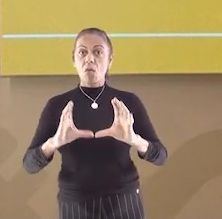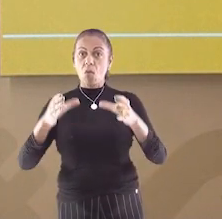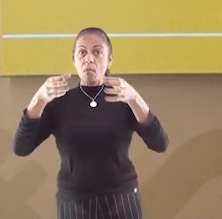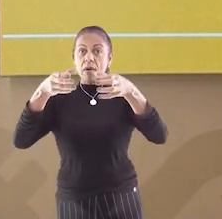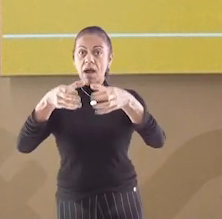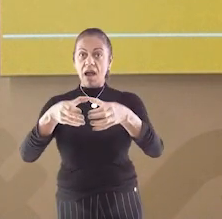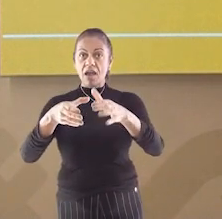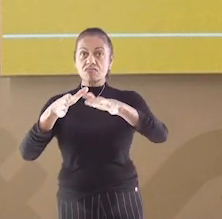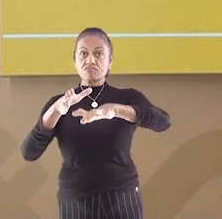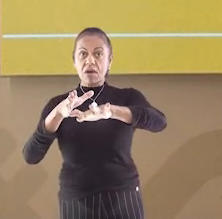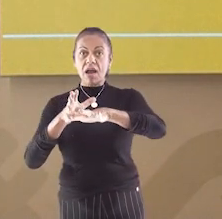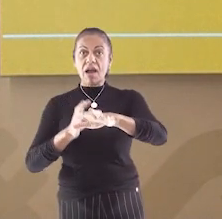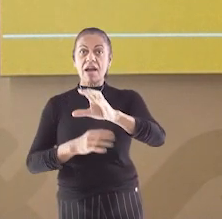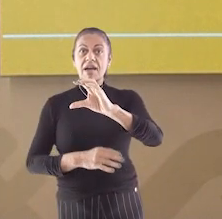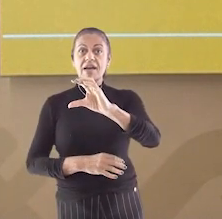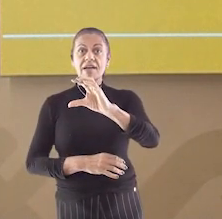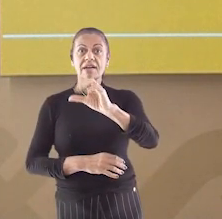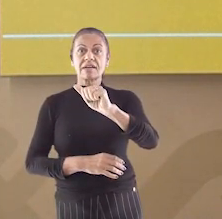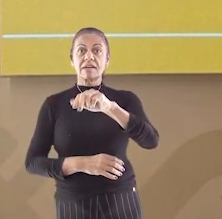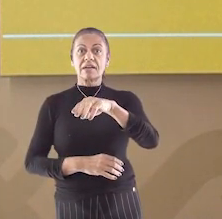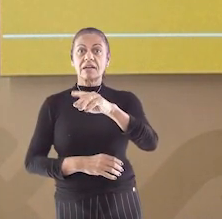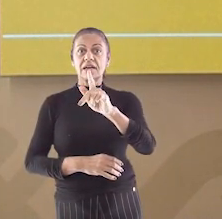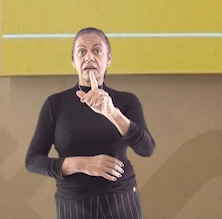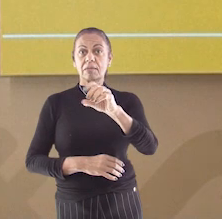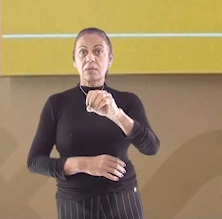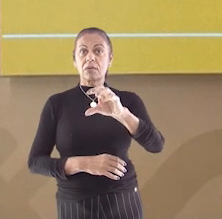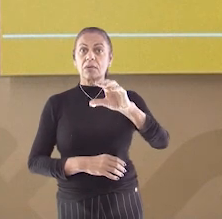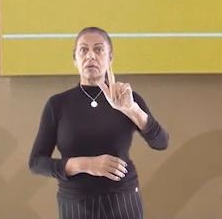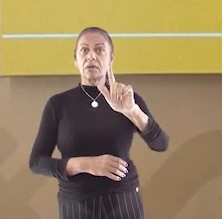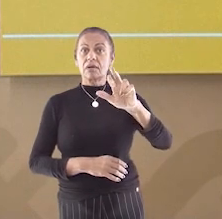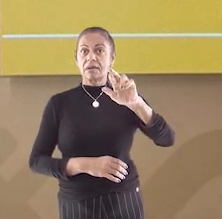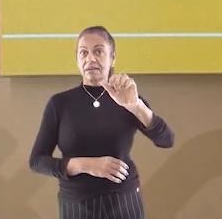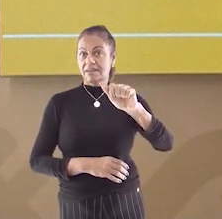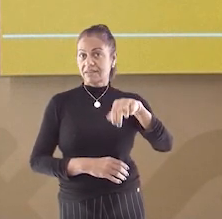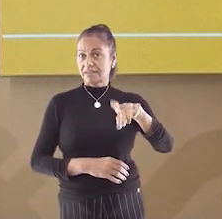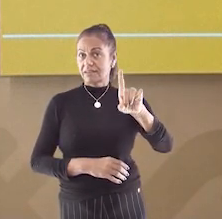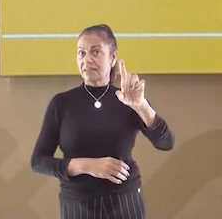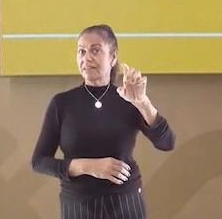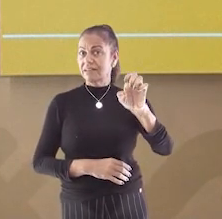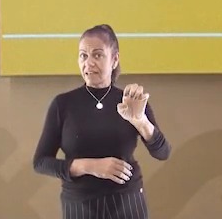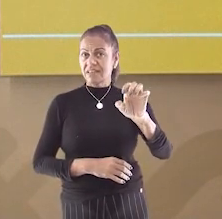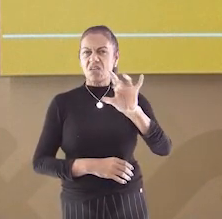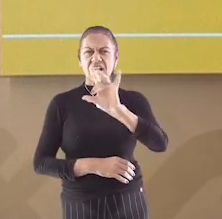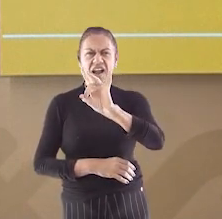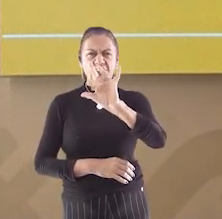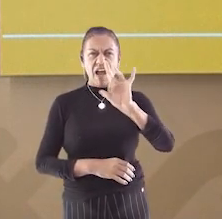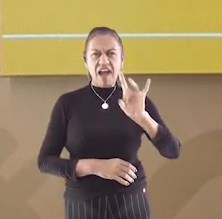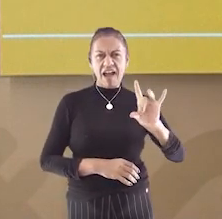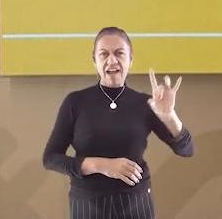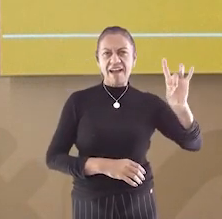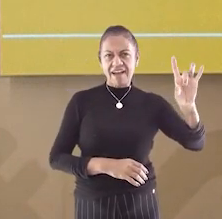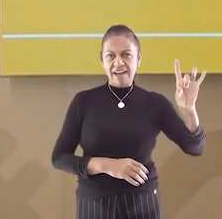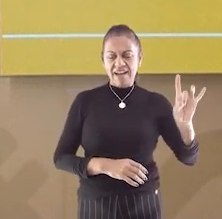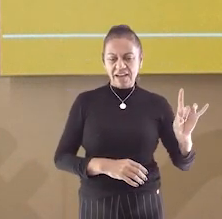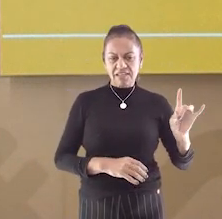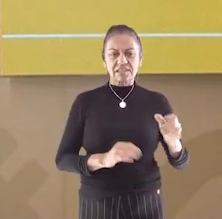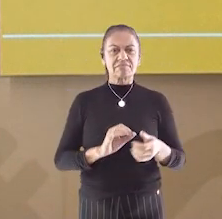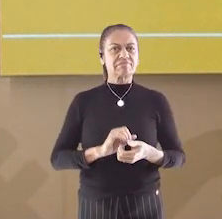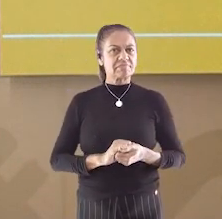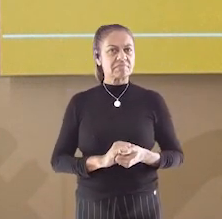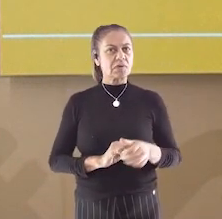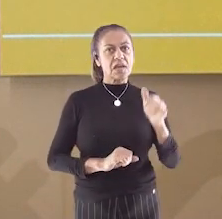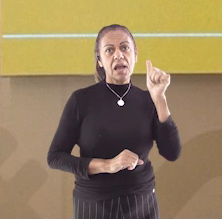Campo Grande, que é o nome de um bairro. Percebam que agora eu estou especificando cada uma